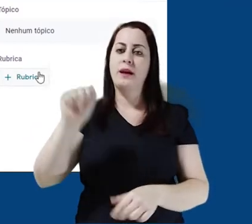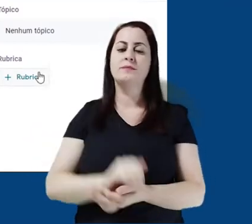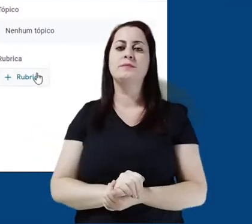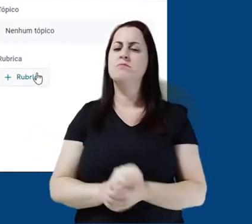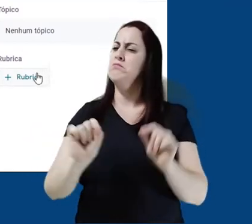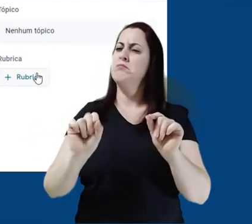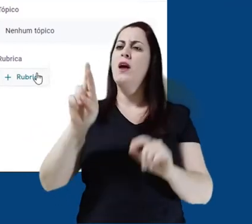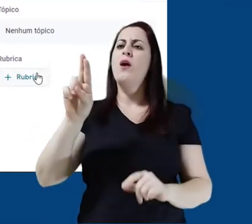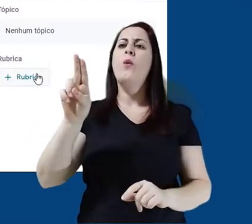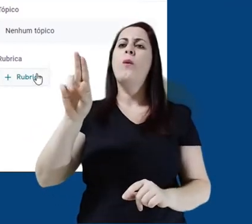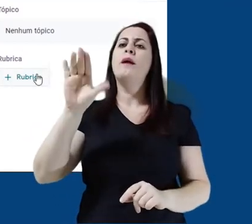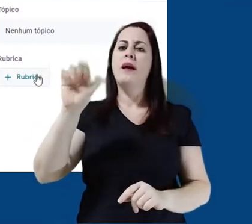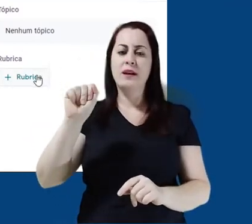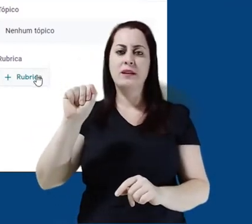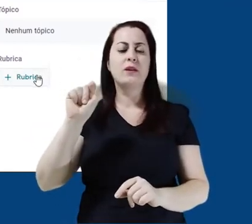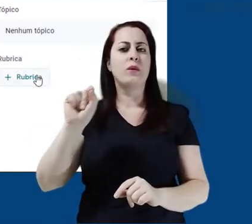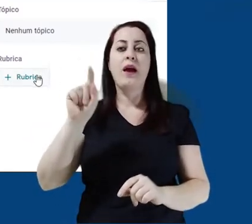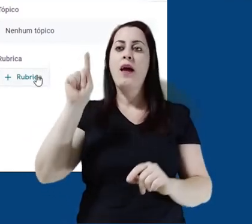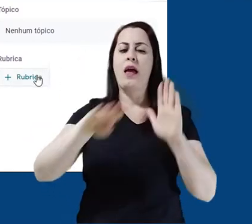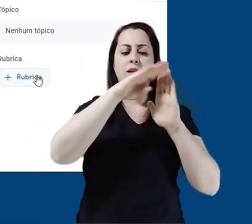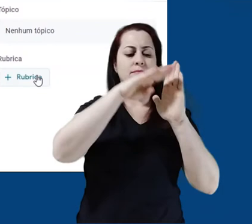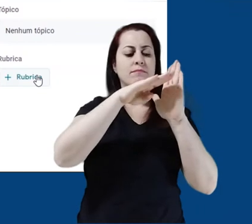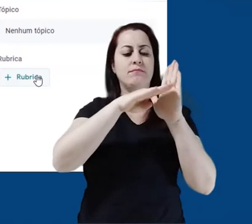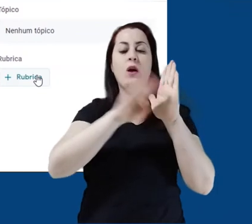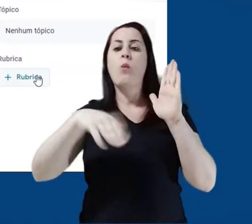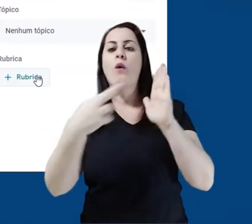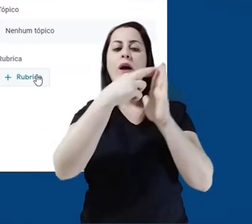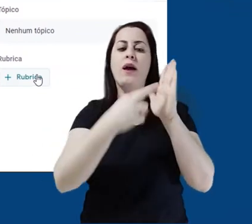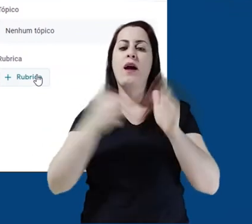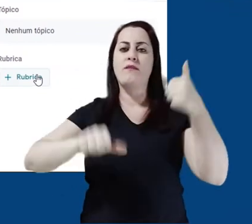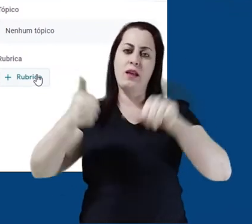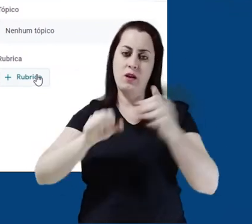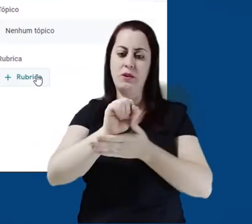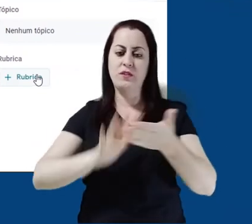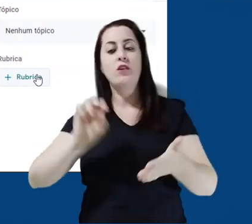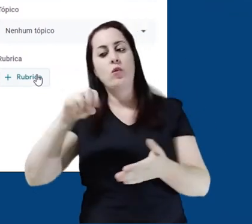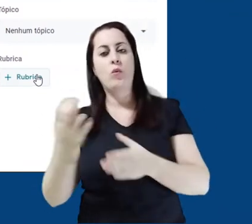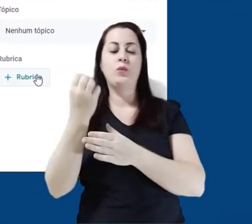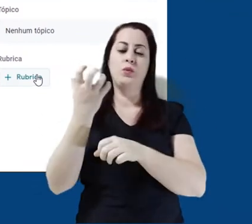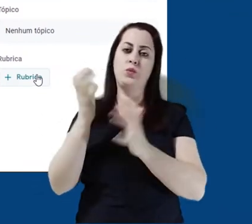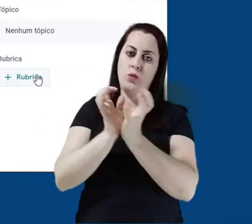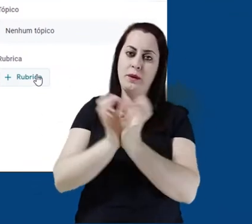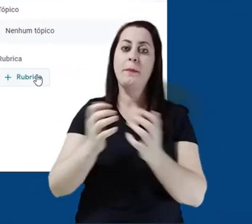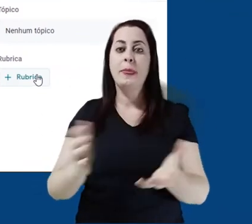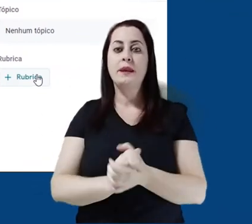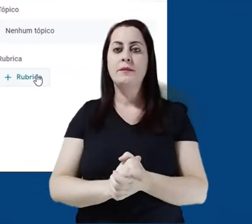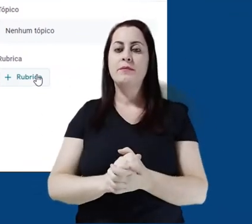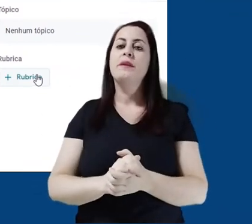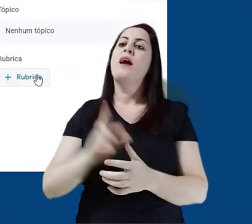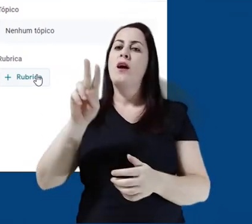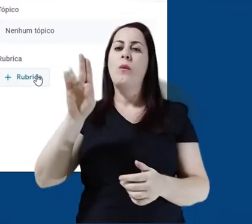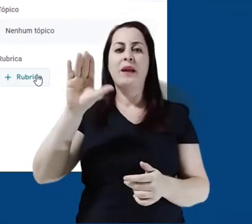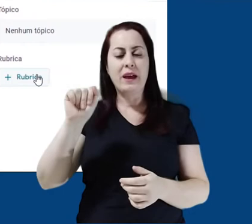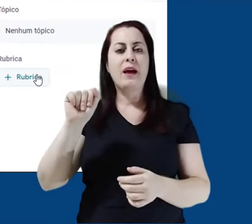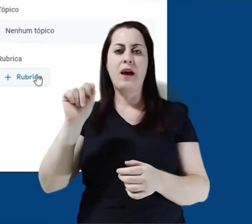primeiramente o que são as rubricas elas são listas de critérios de avaliação Para certa atividade ou turma as rubricas servem como nós